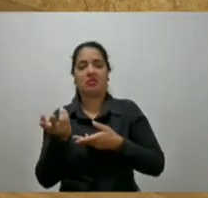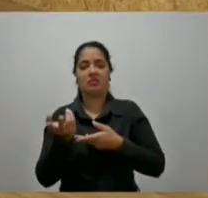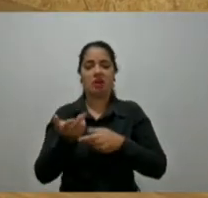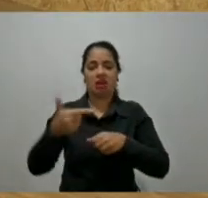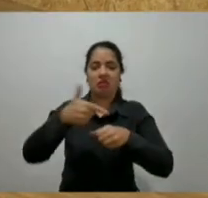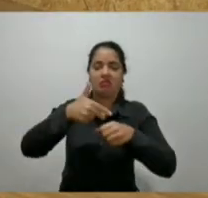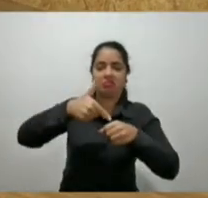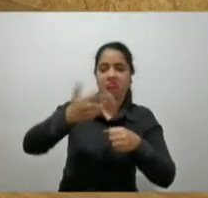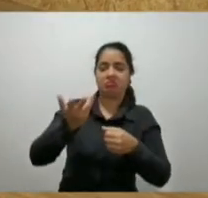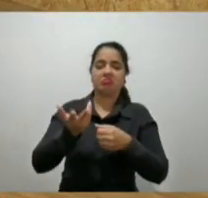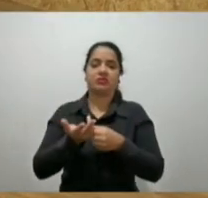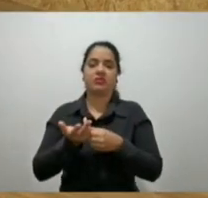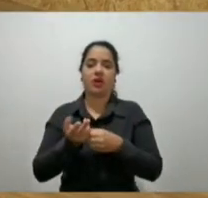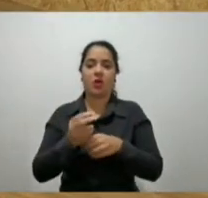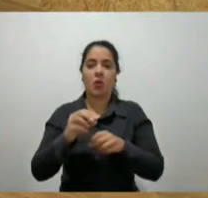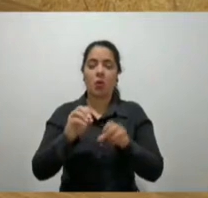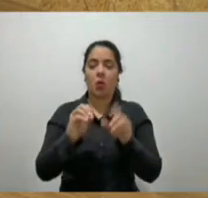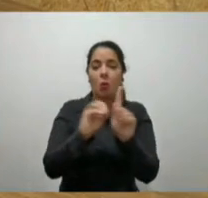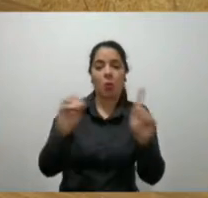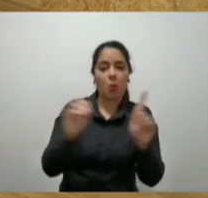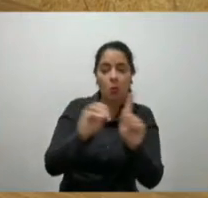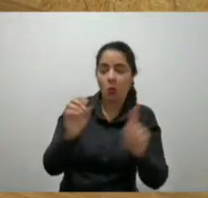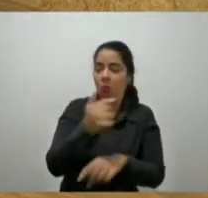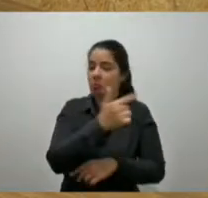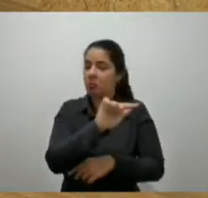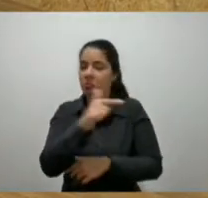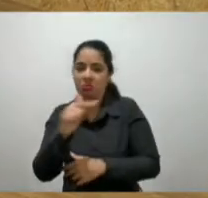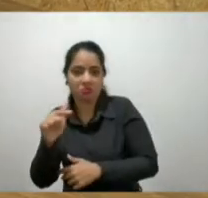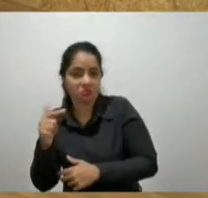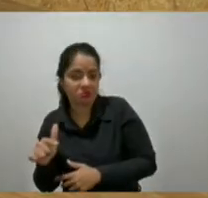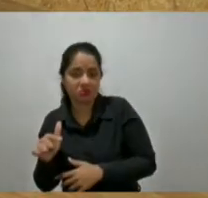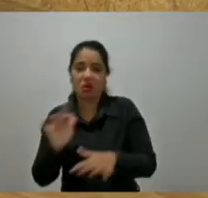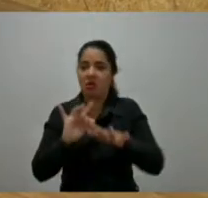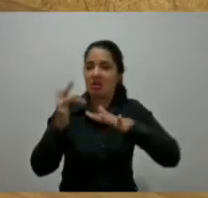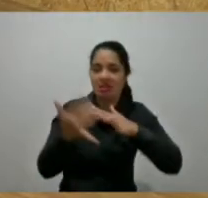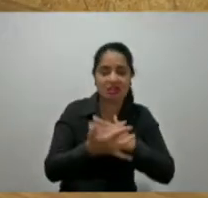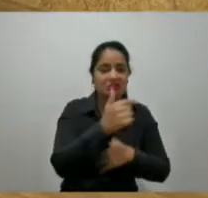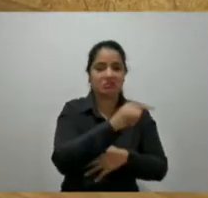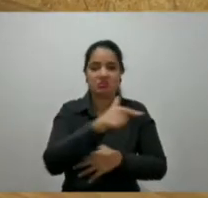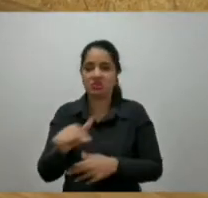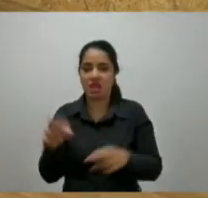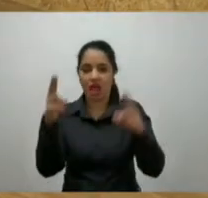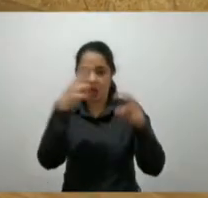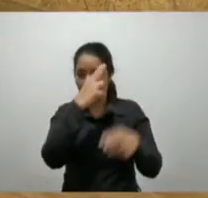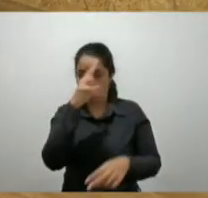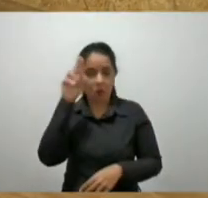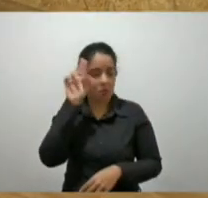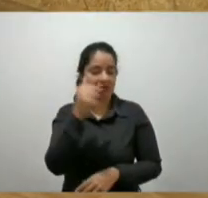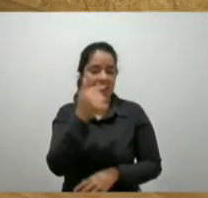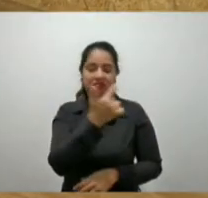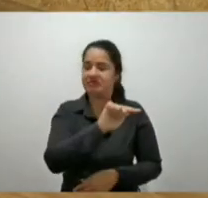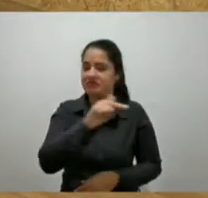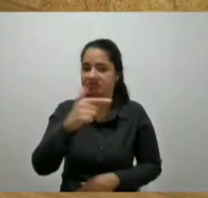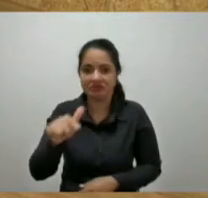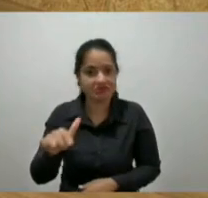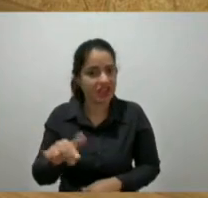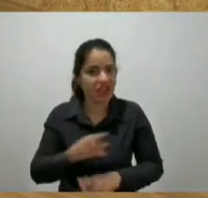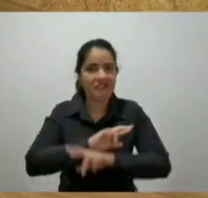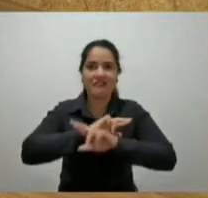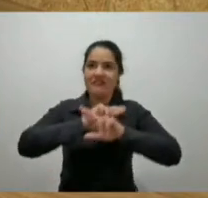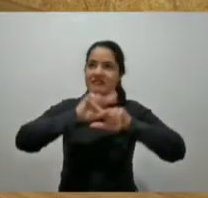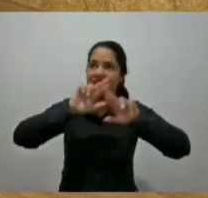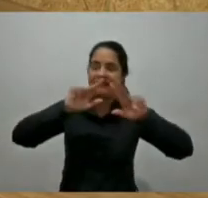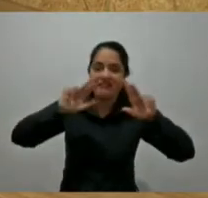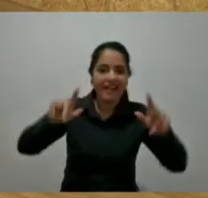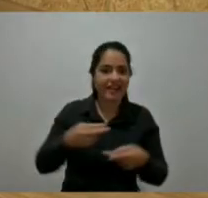FaceTime, não existia a Tesla, não existia o Uber, não existia uma série de coisas. Gente, isso foi há 30 anos